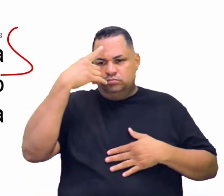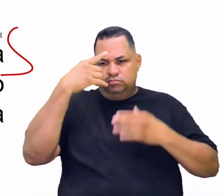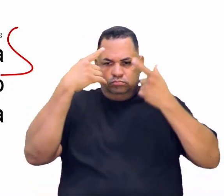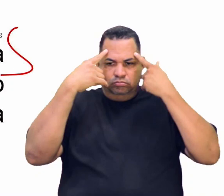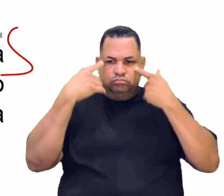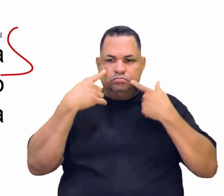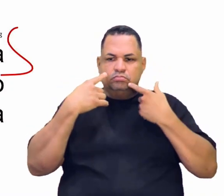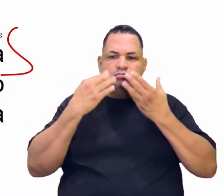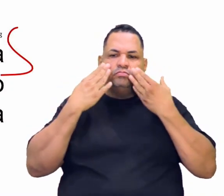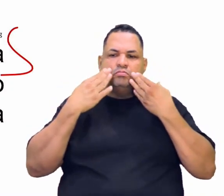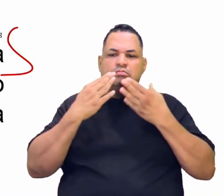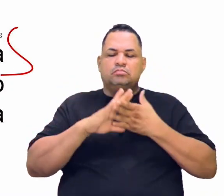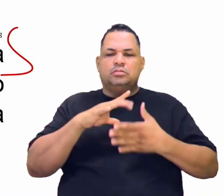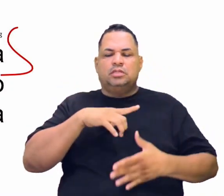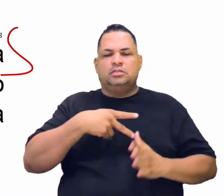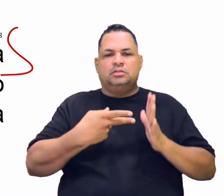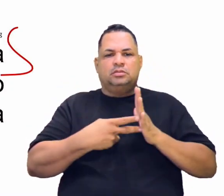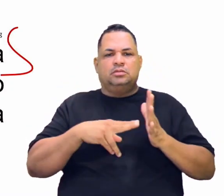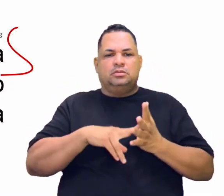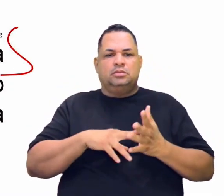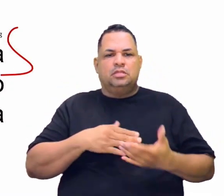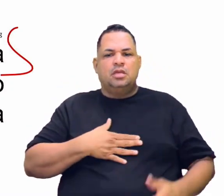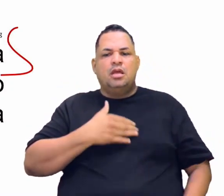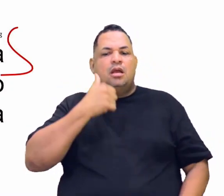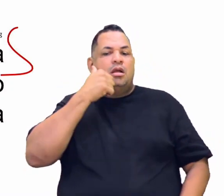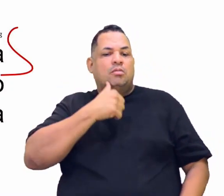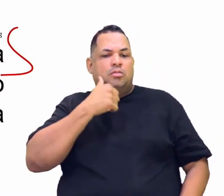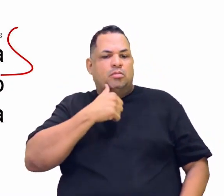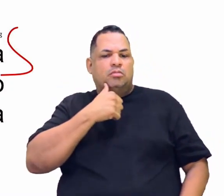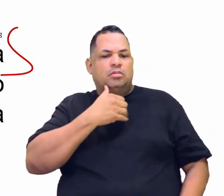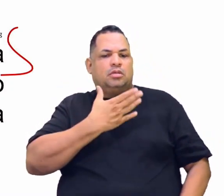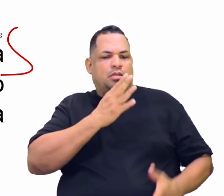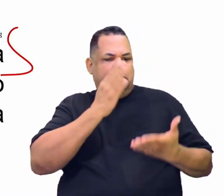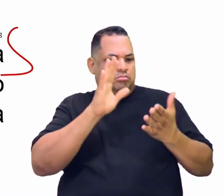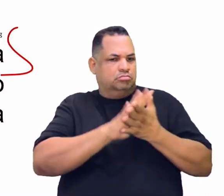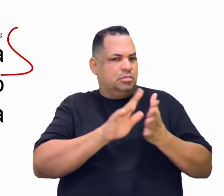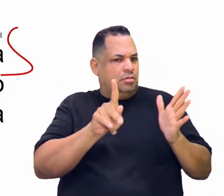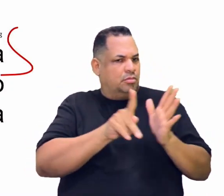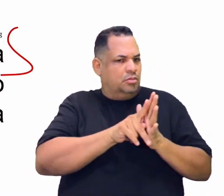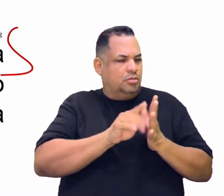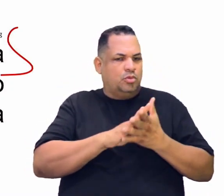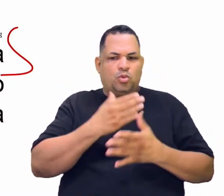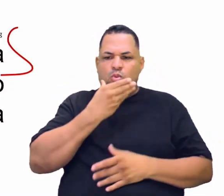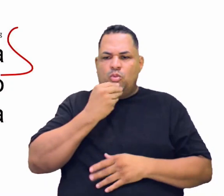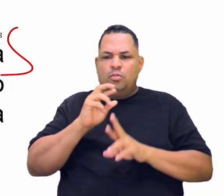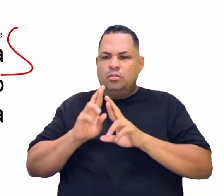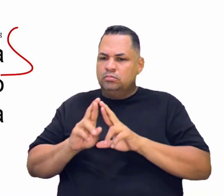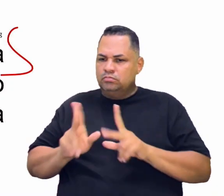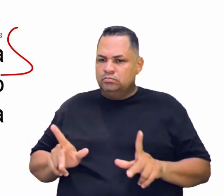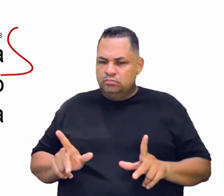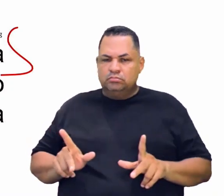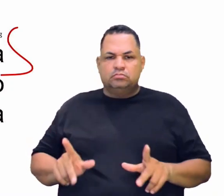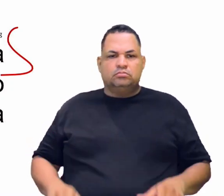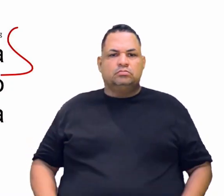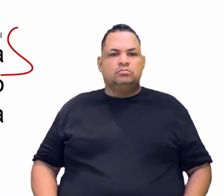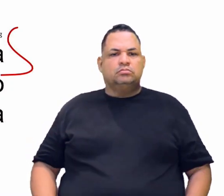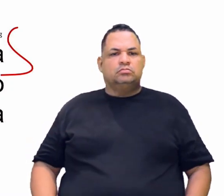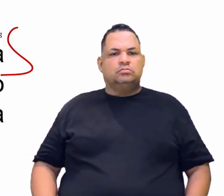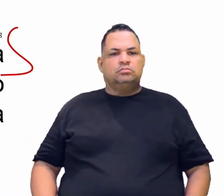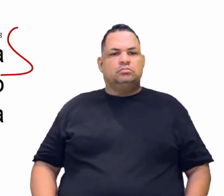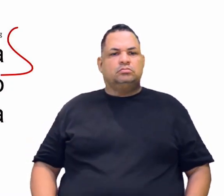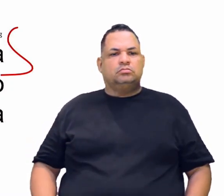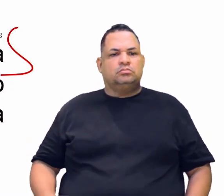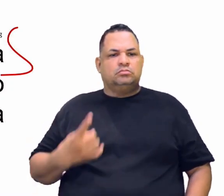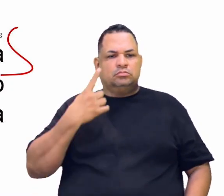significado. As mulheres é um estilo, os homens é um outro estilo. Observe na pintura no braço